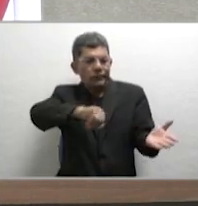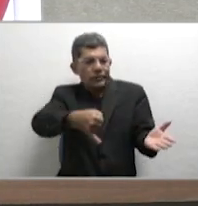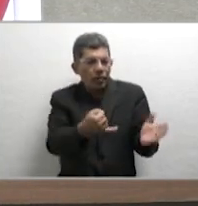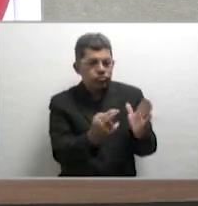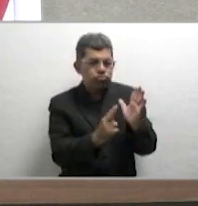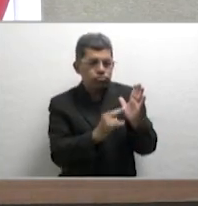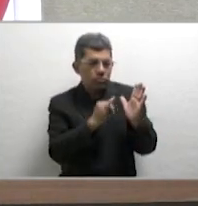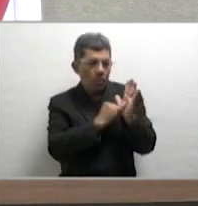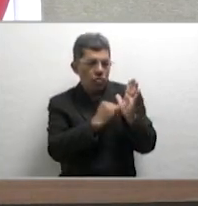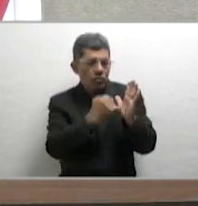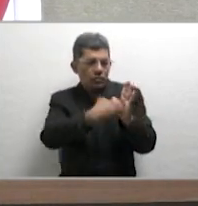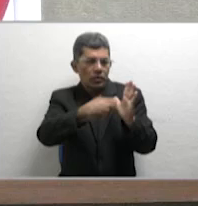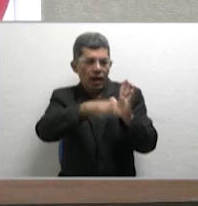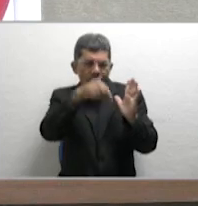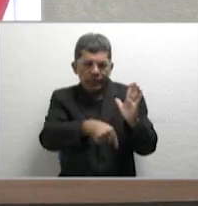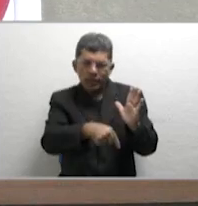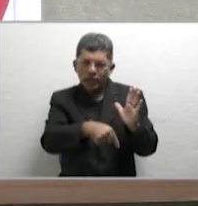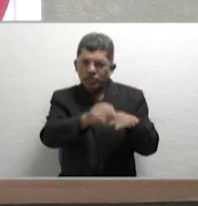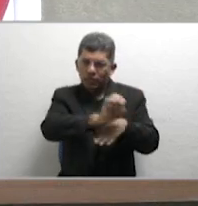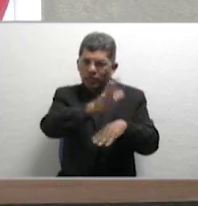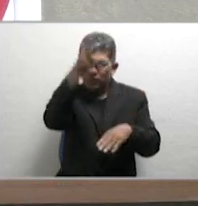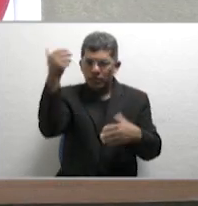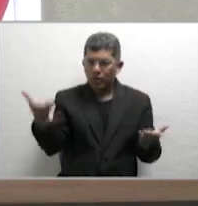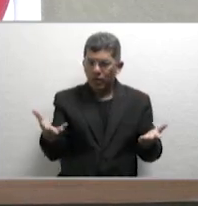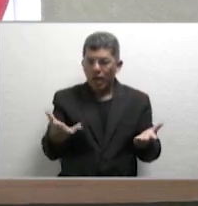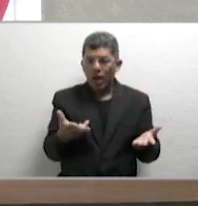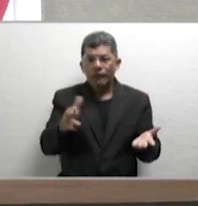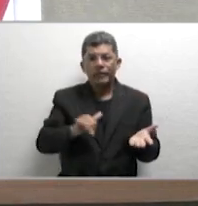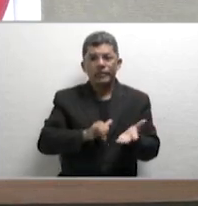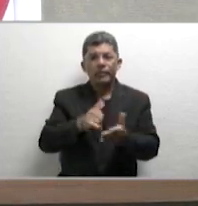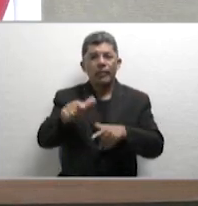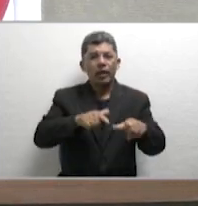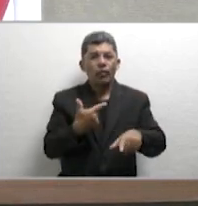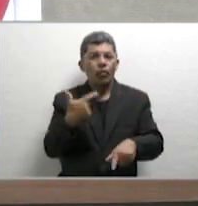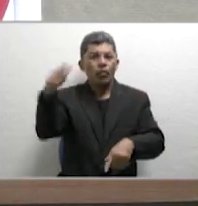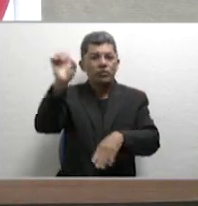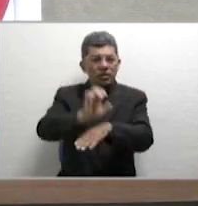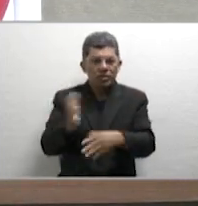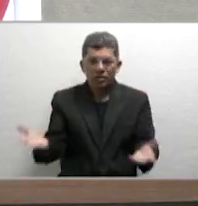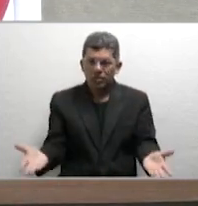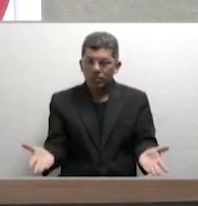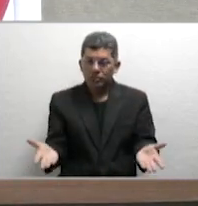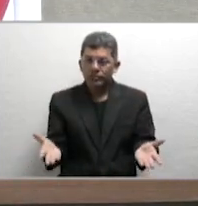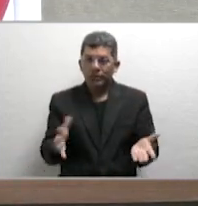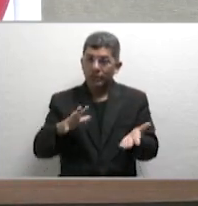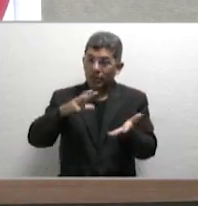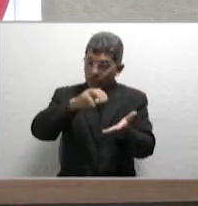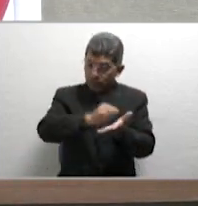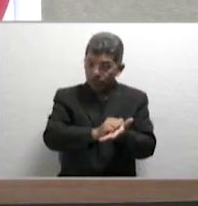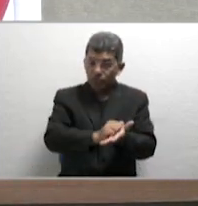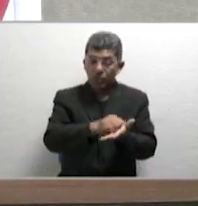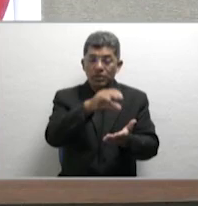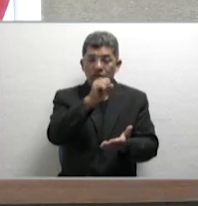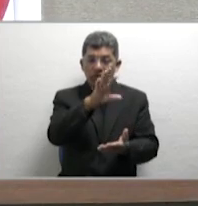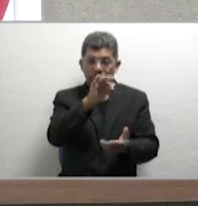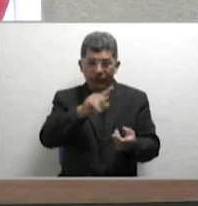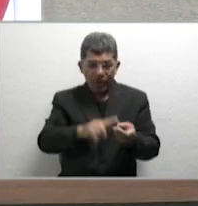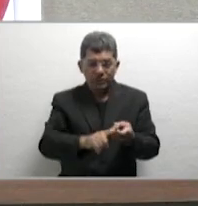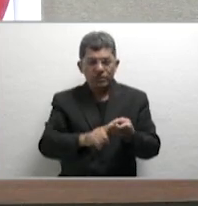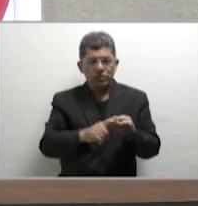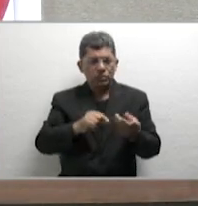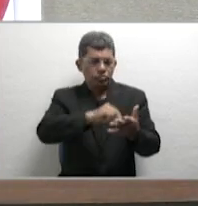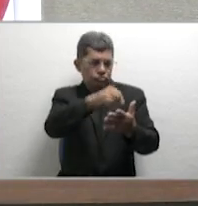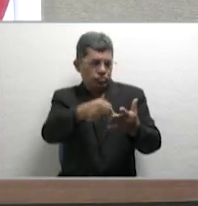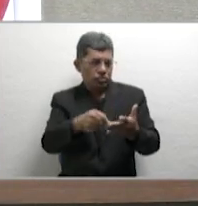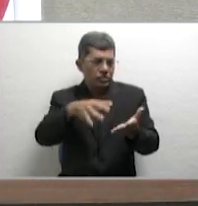está cumprindo aquilo que ela se propôs, se ela assinou contrato com a SEDET, se ela se cadastrou na Cefaz e está recebendo